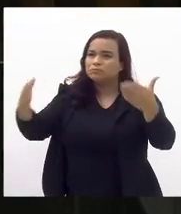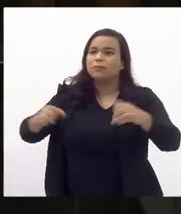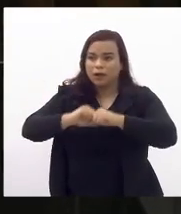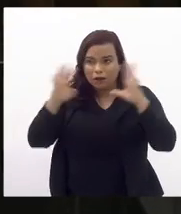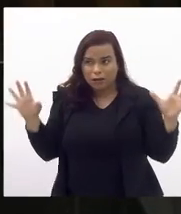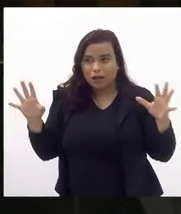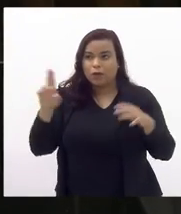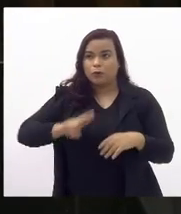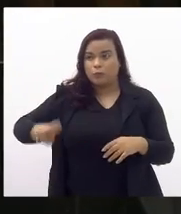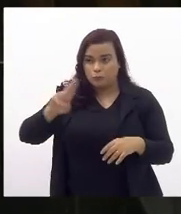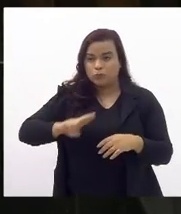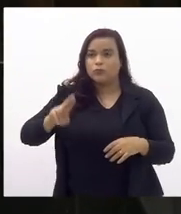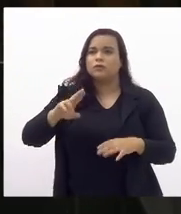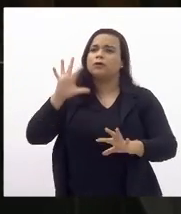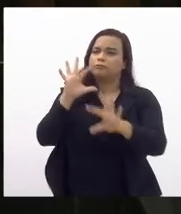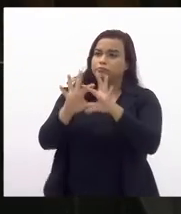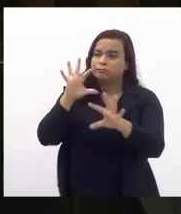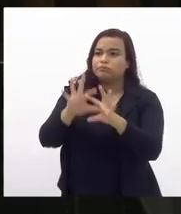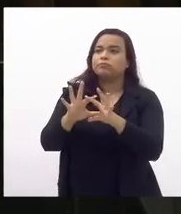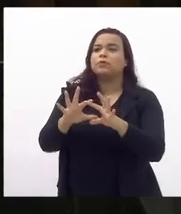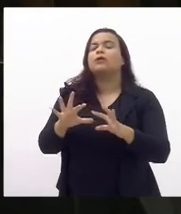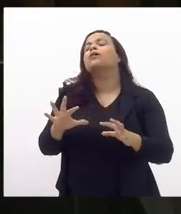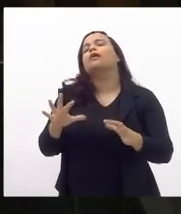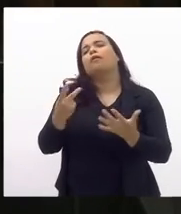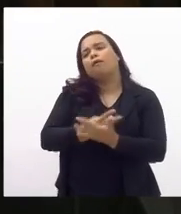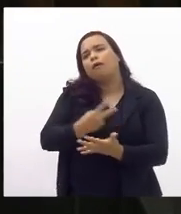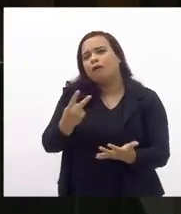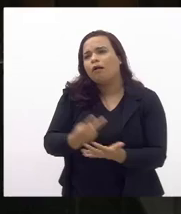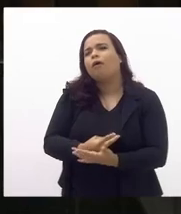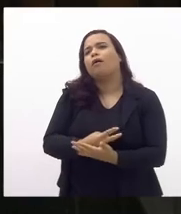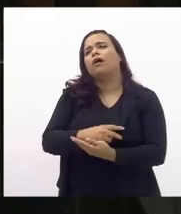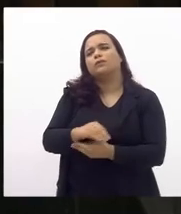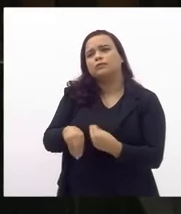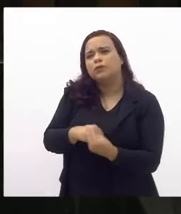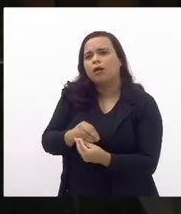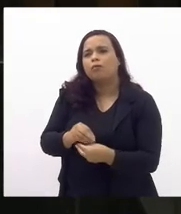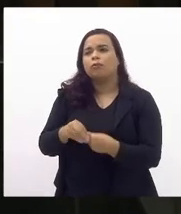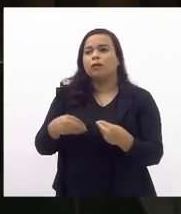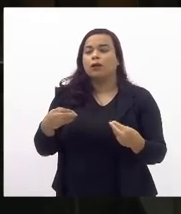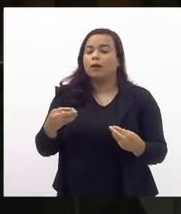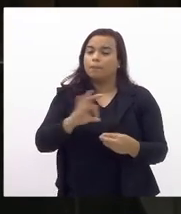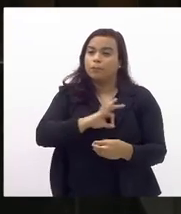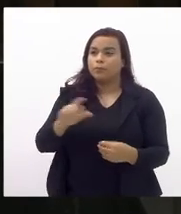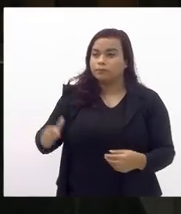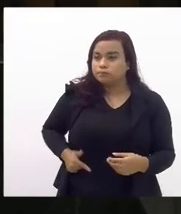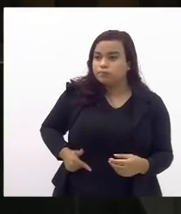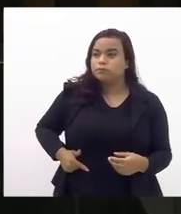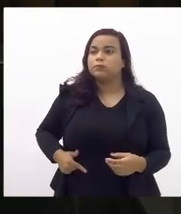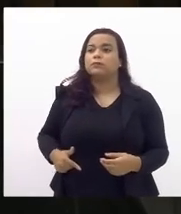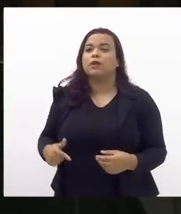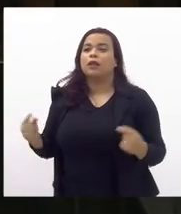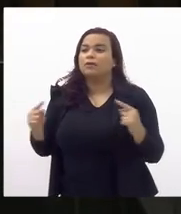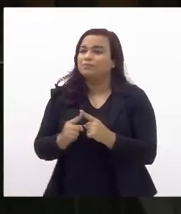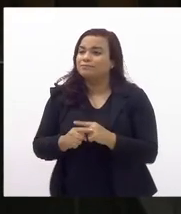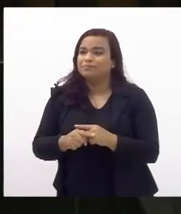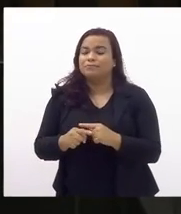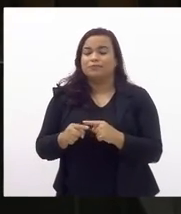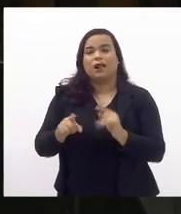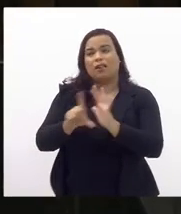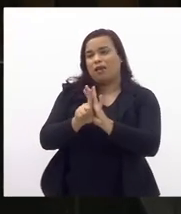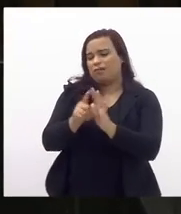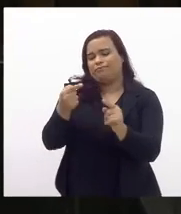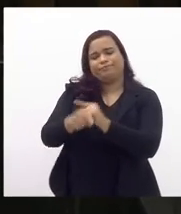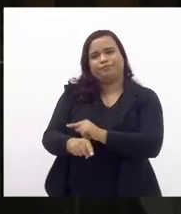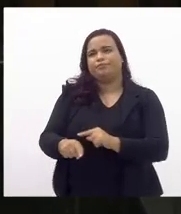utilização de uma milícia clandestina, irregular, uma polícia armada, fortemente armada, ilegalmente, em favor